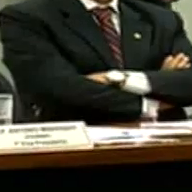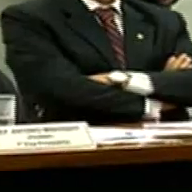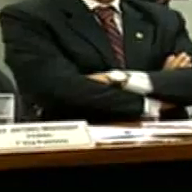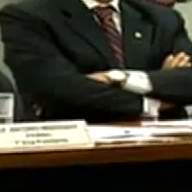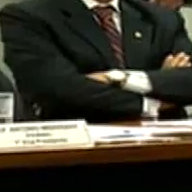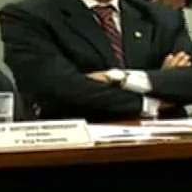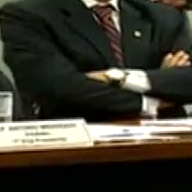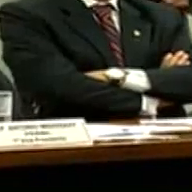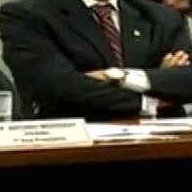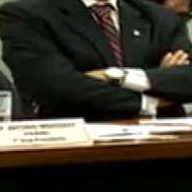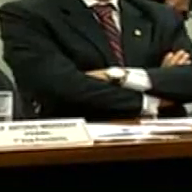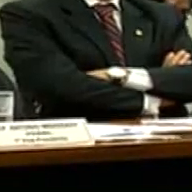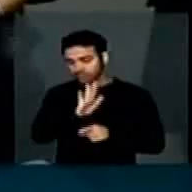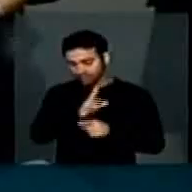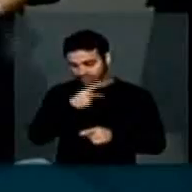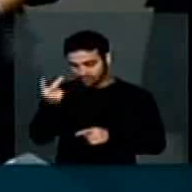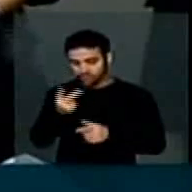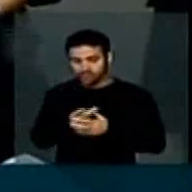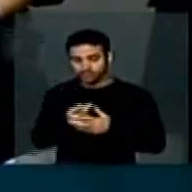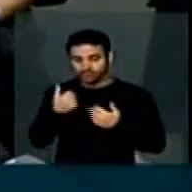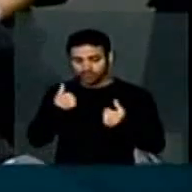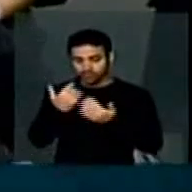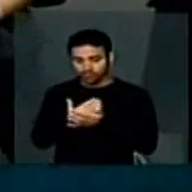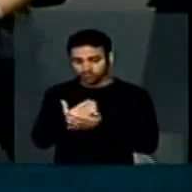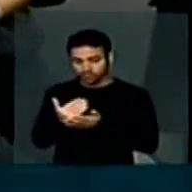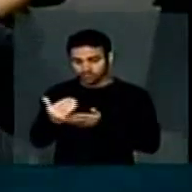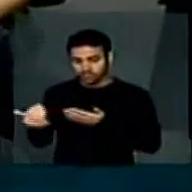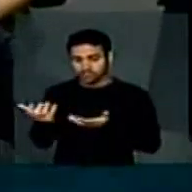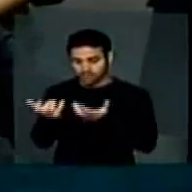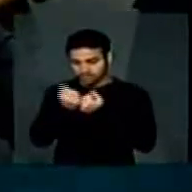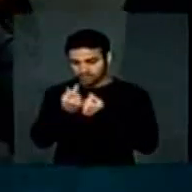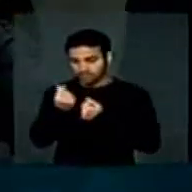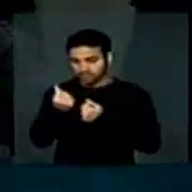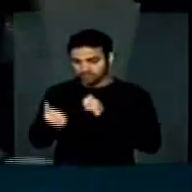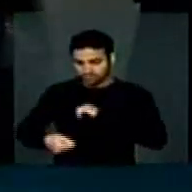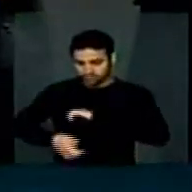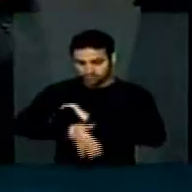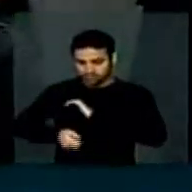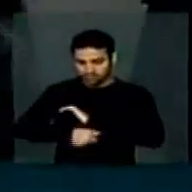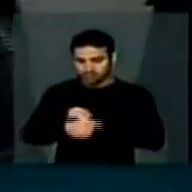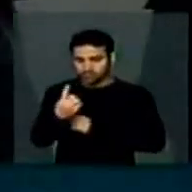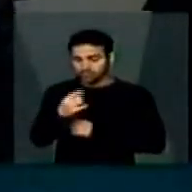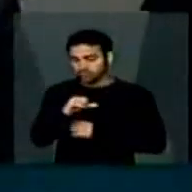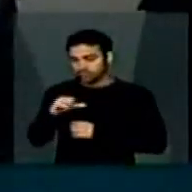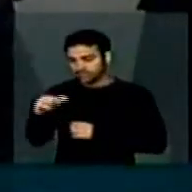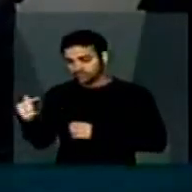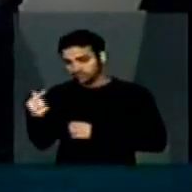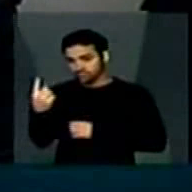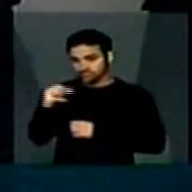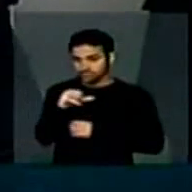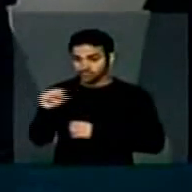de 2003 e 2004. Eu iniciei a receber a propina, né, em 97 e